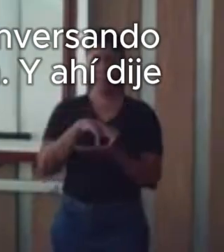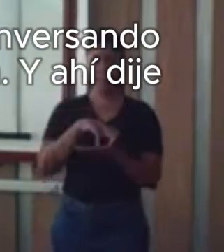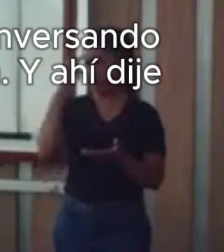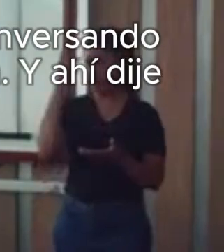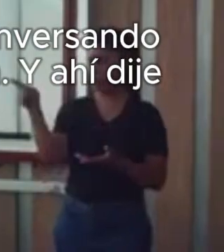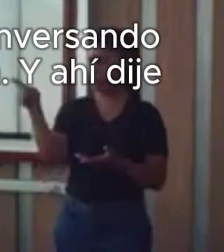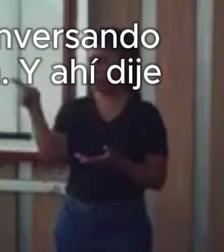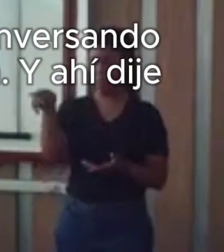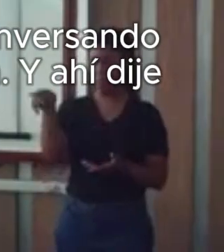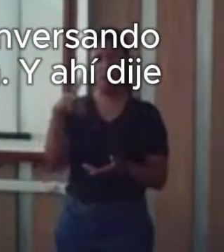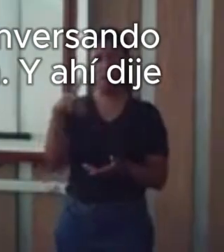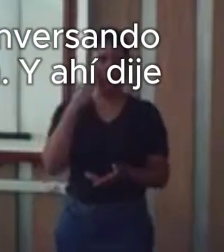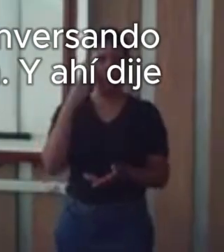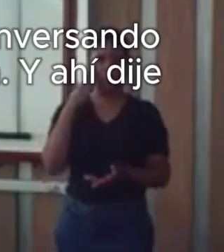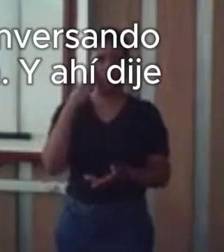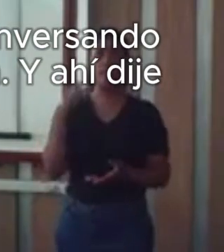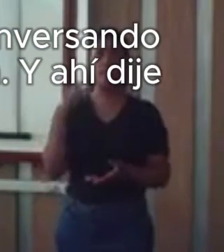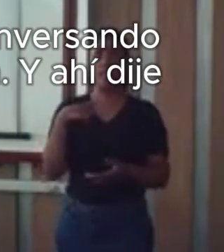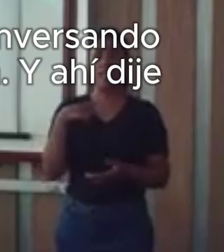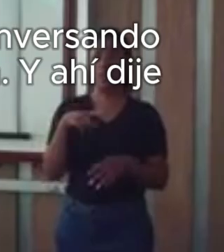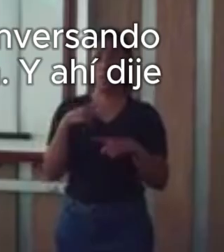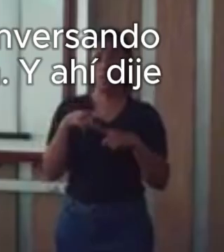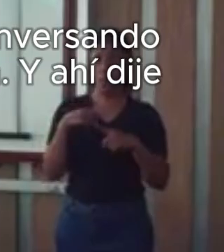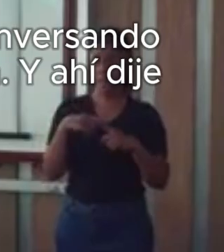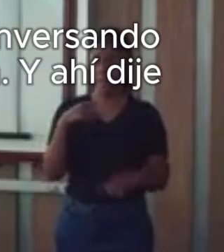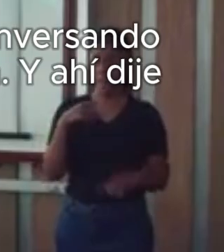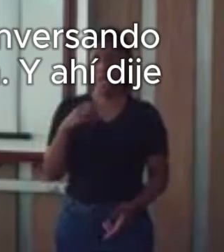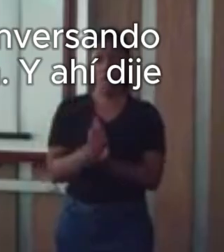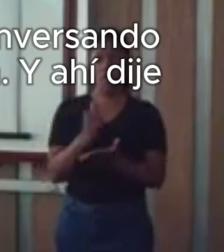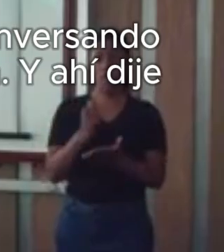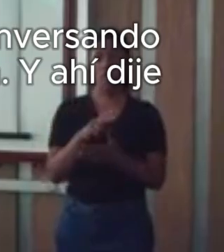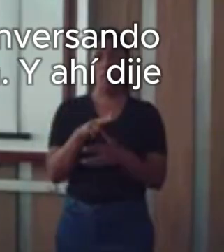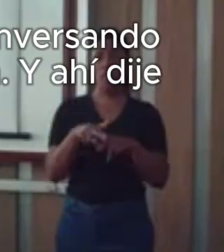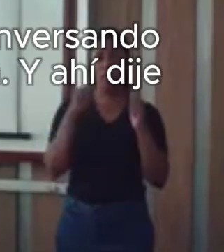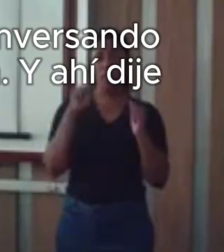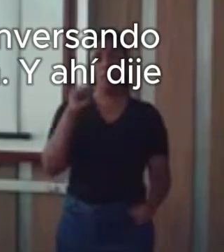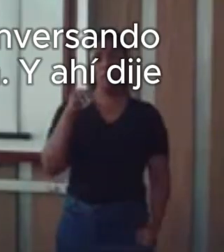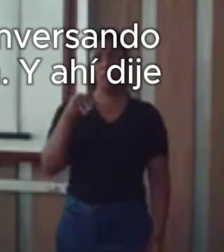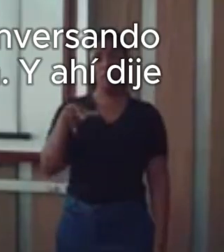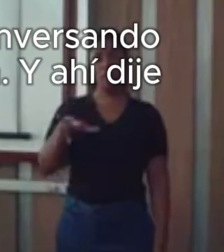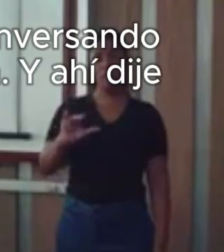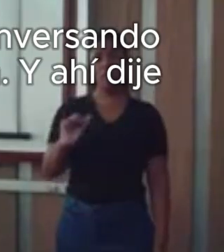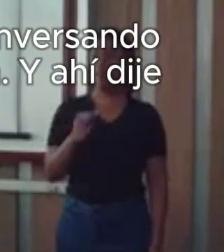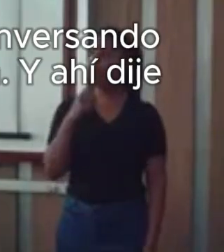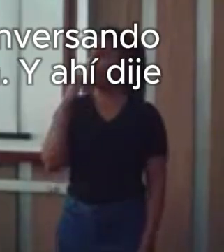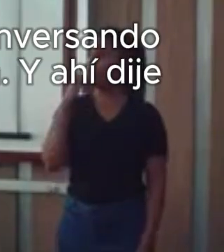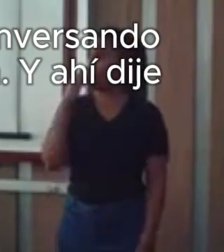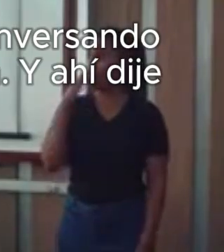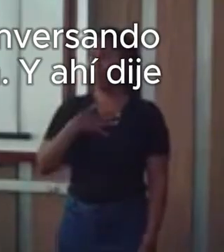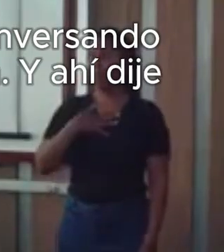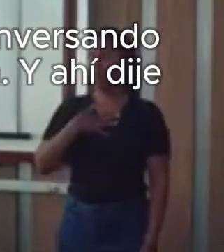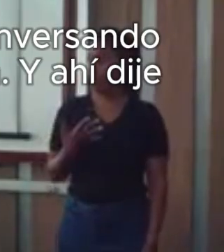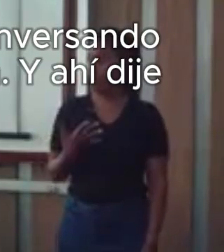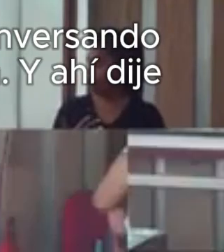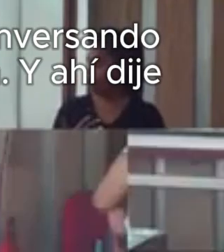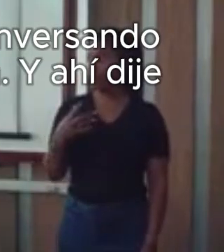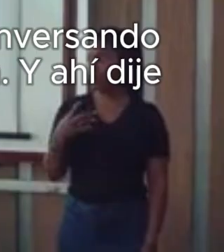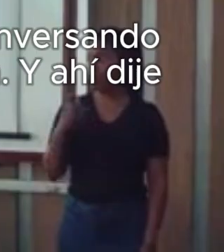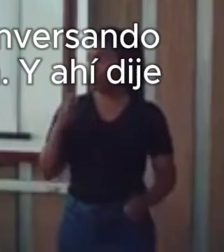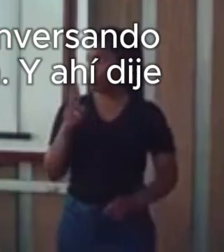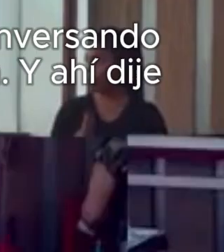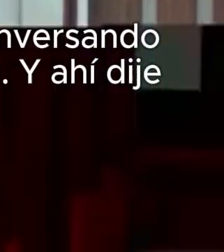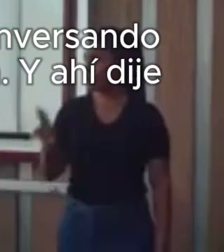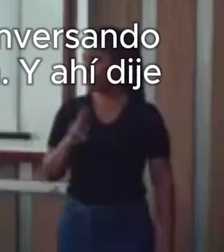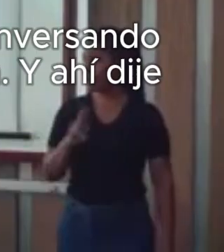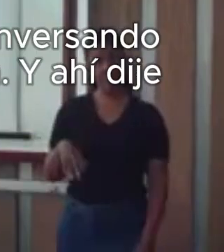foram contratadas pela laminina por causa disso, né? E aí eu falei, caramba, então realmente tem já uma utilidade, nem que seja